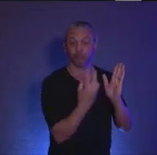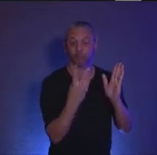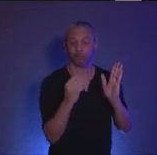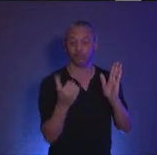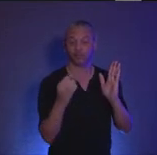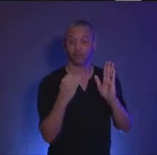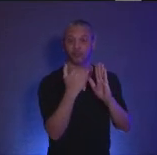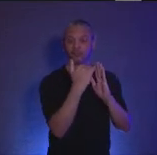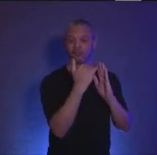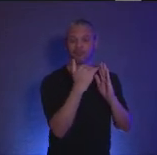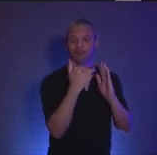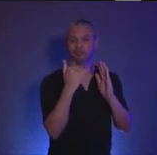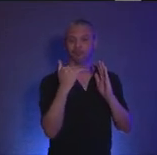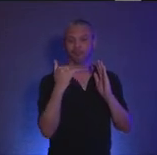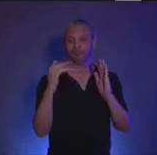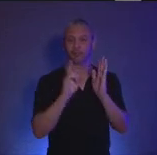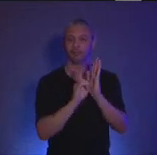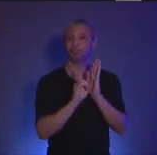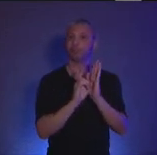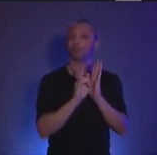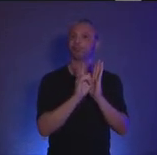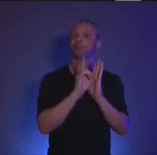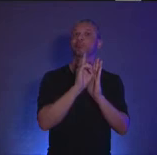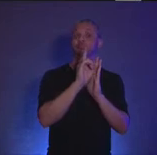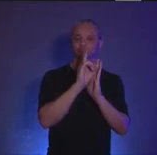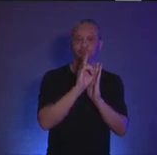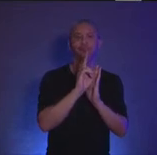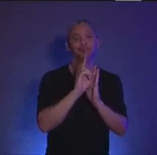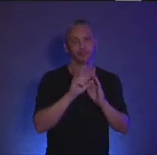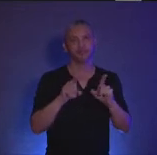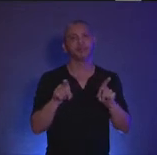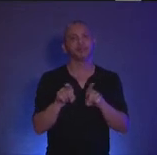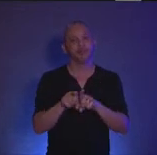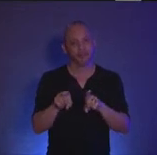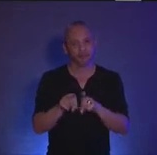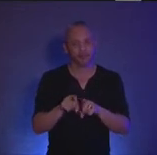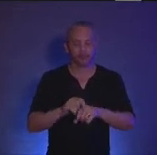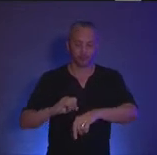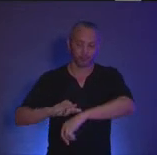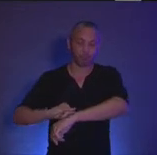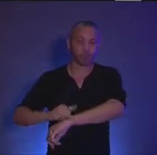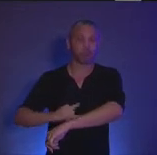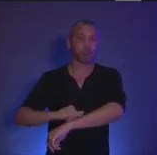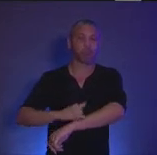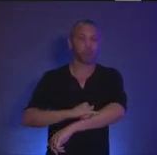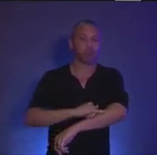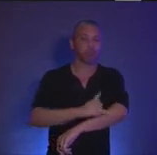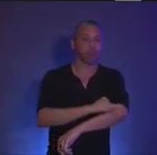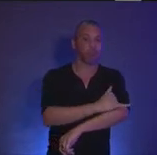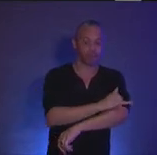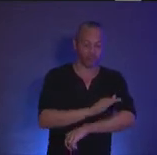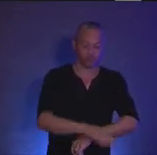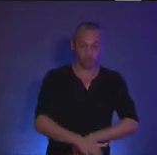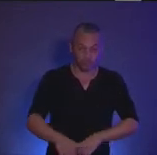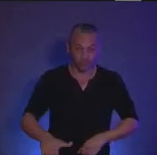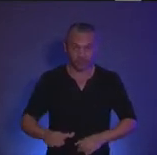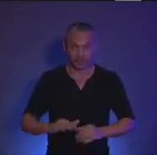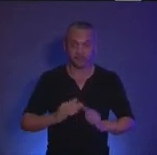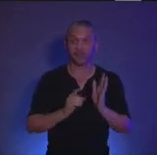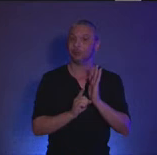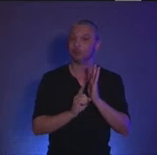manteve num patamar muito, muito elevado. E, ao mesmo tempo, a obesidade infantil também disparou.